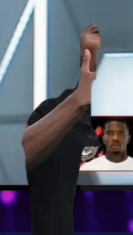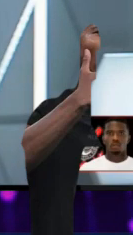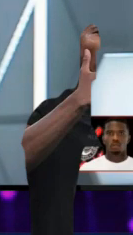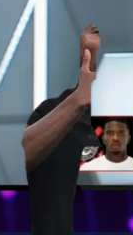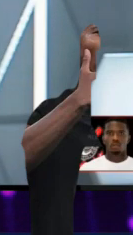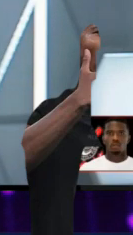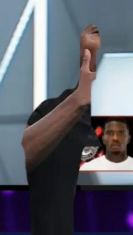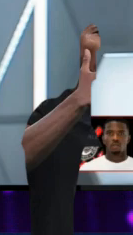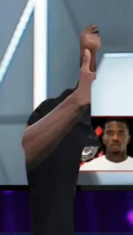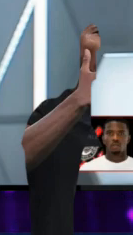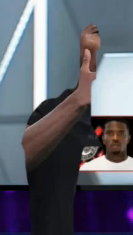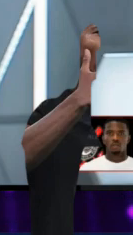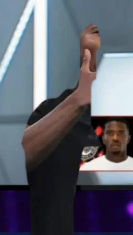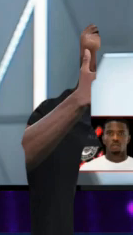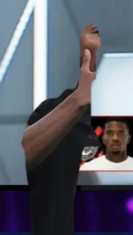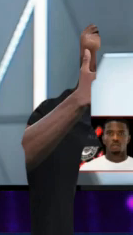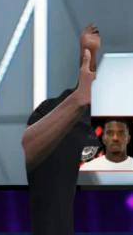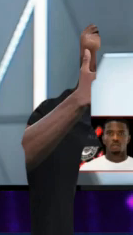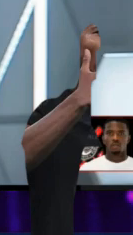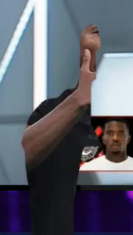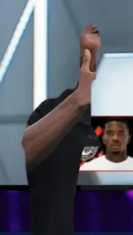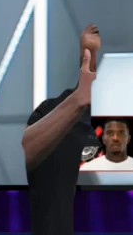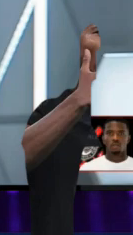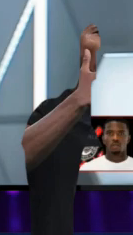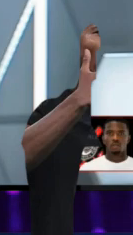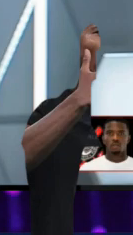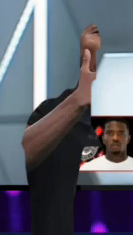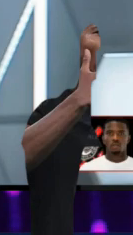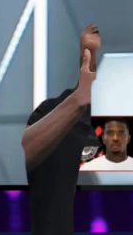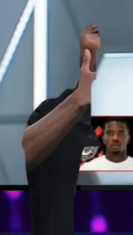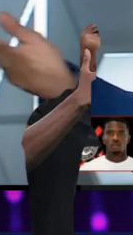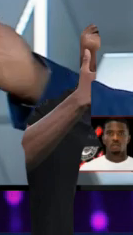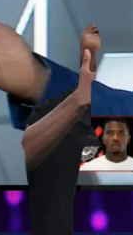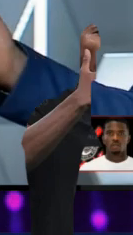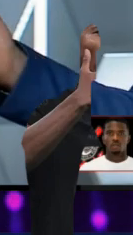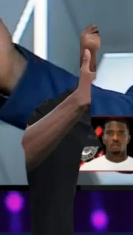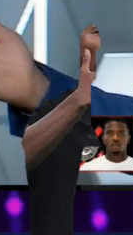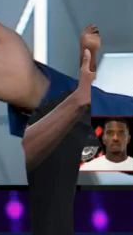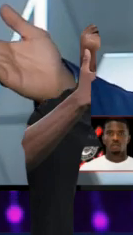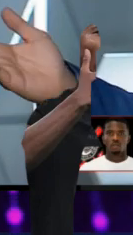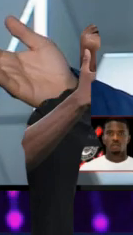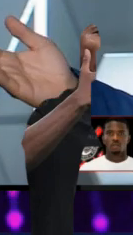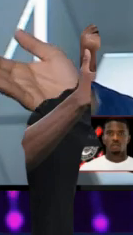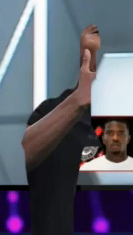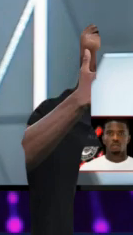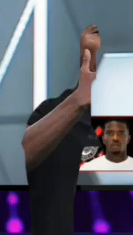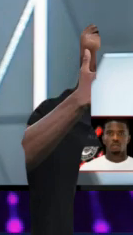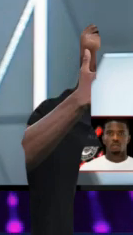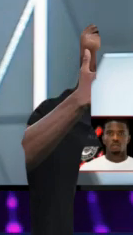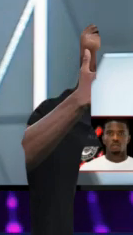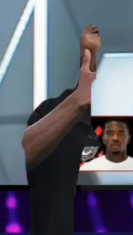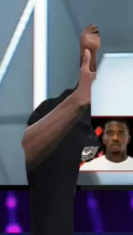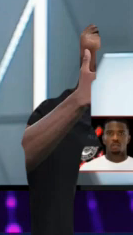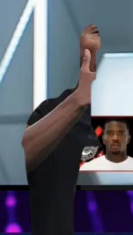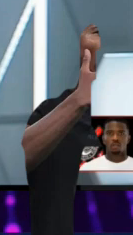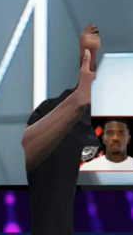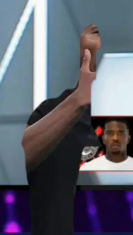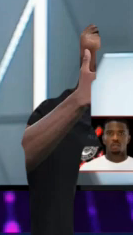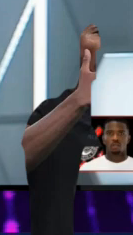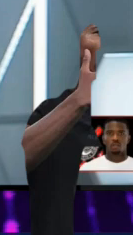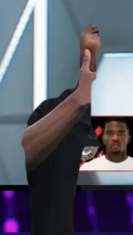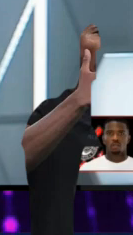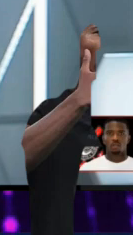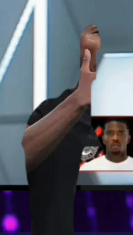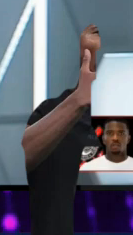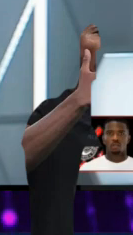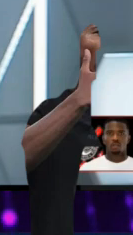nisso. Se foi verdadeiro pedir desculpa dele, ele, pô, errei, a nota tá aí. Sim. Ah, se a assessoria ajudou e